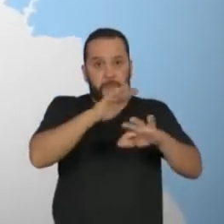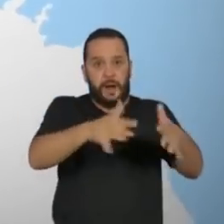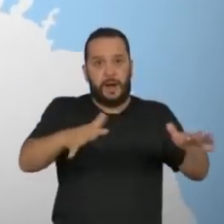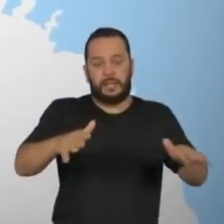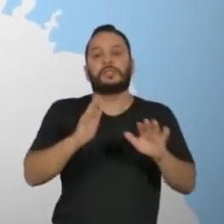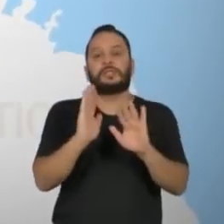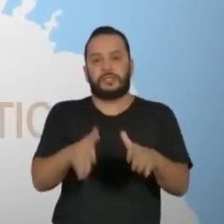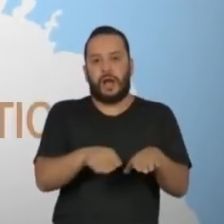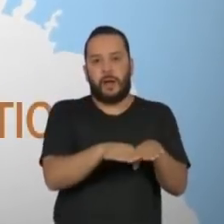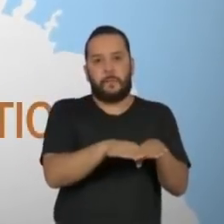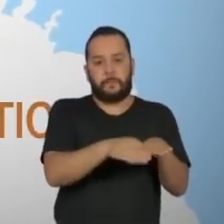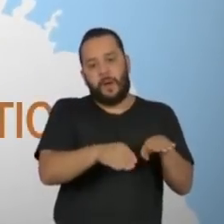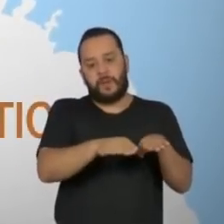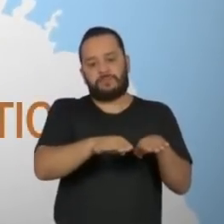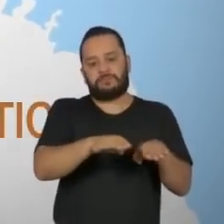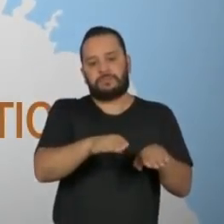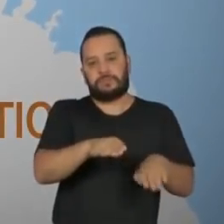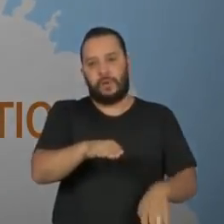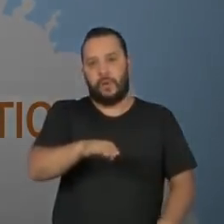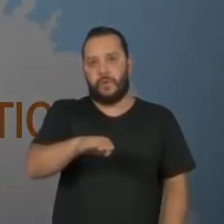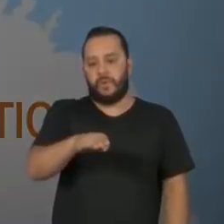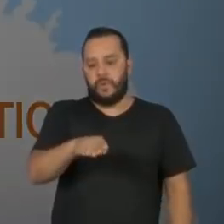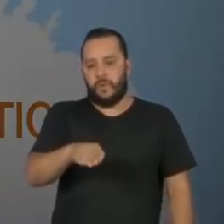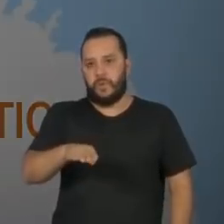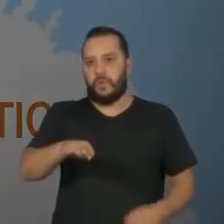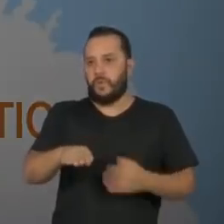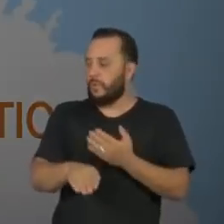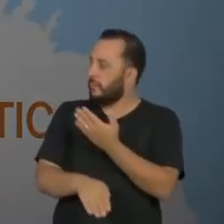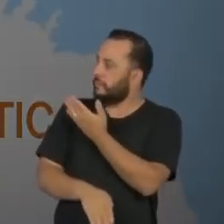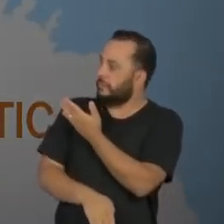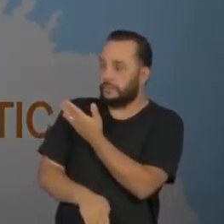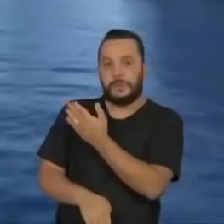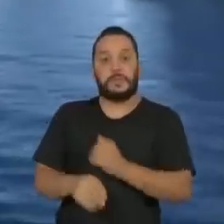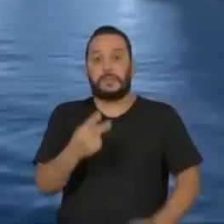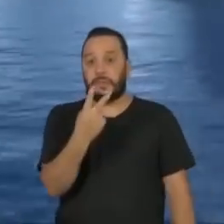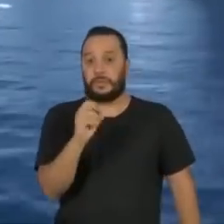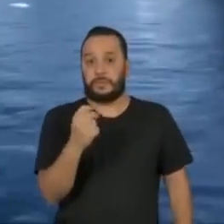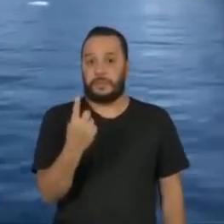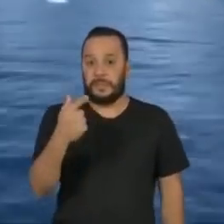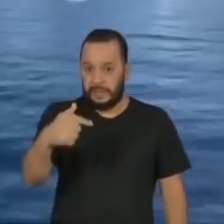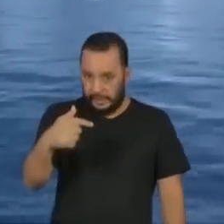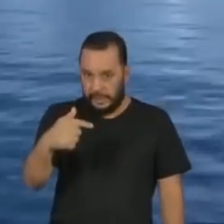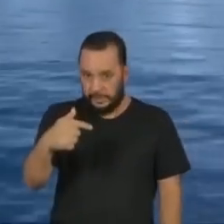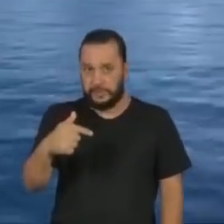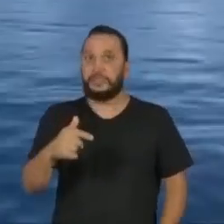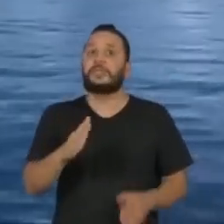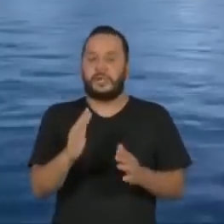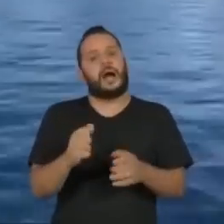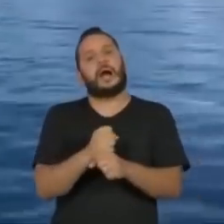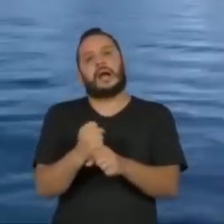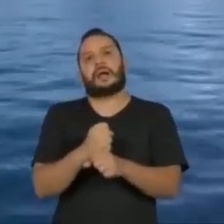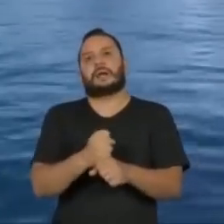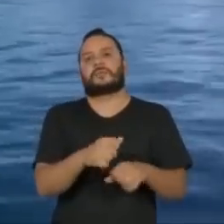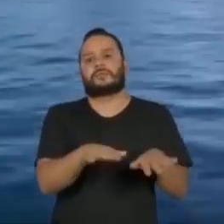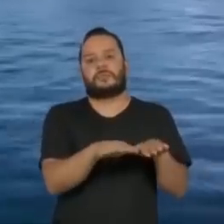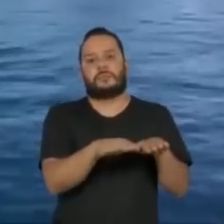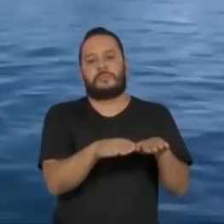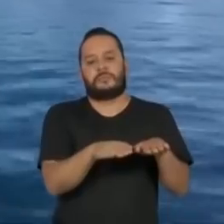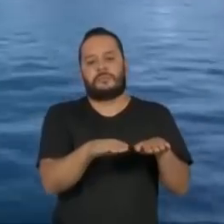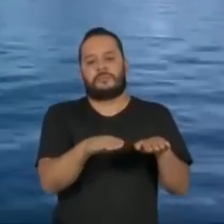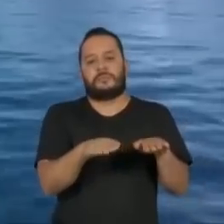desprendeu da Península Antártica, conhecida como Larsen C, em 2017. E ao longo desses anos, seu movimento era